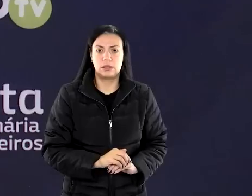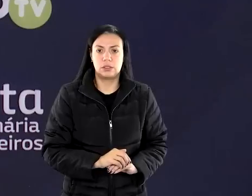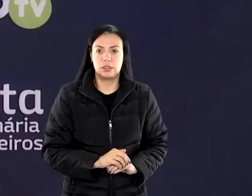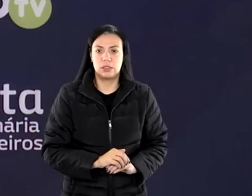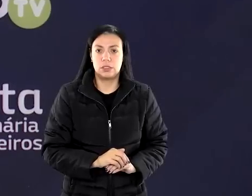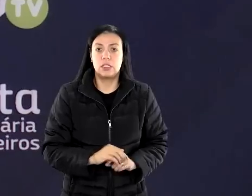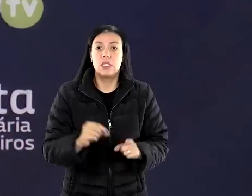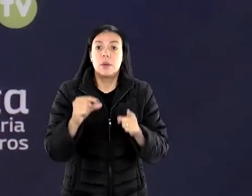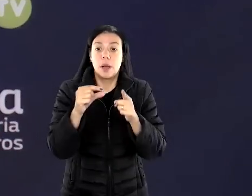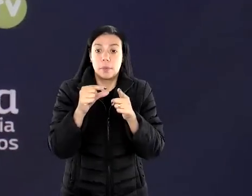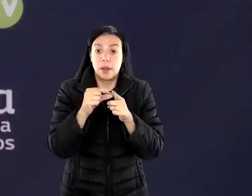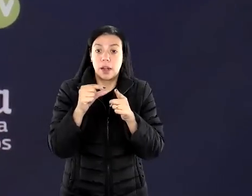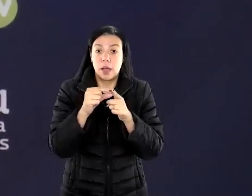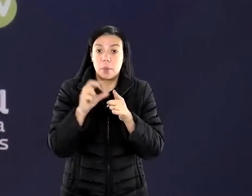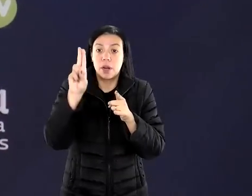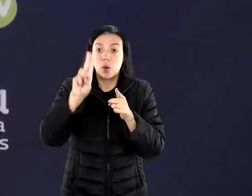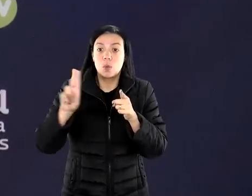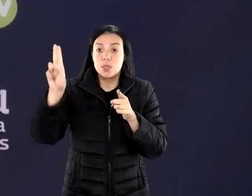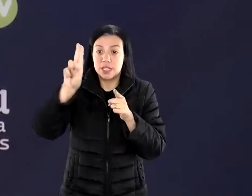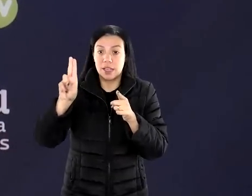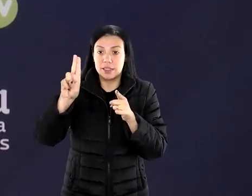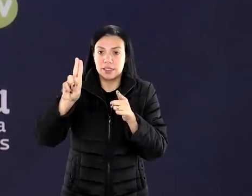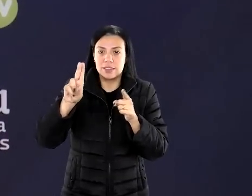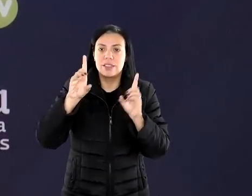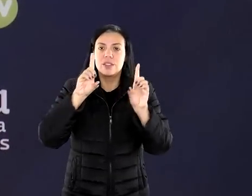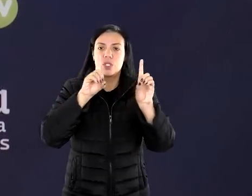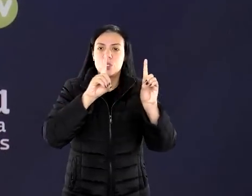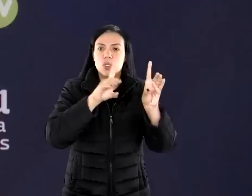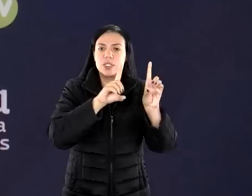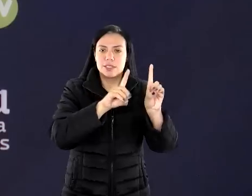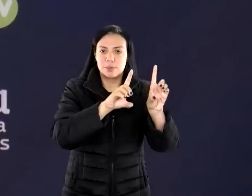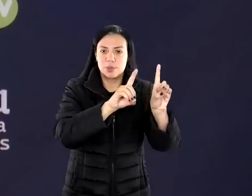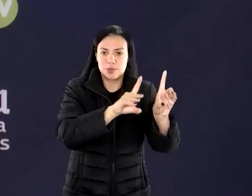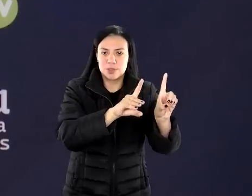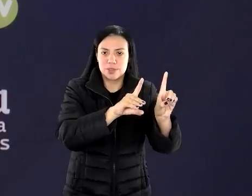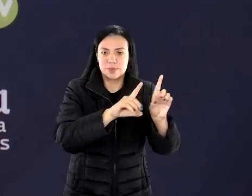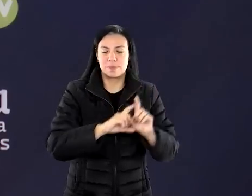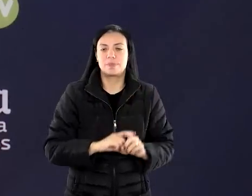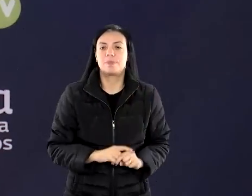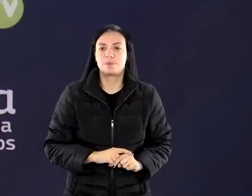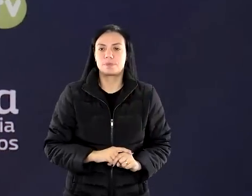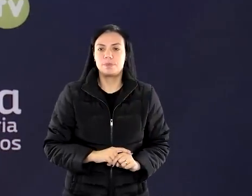chamou os crentes de discípulos. Discípulos.